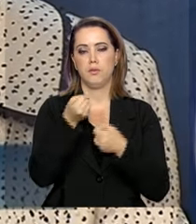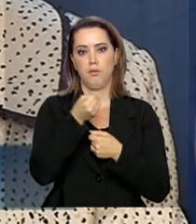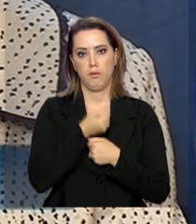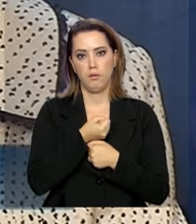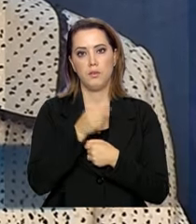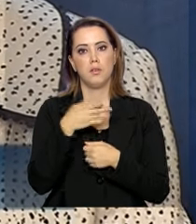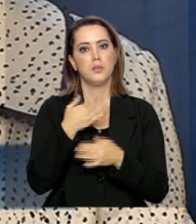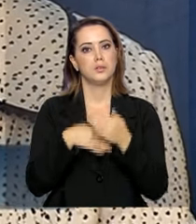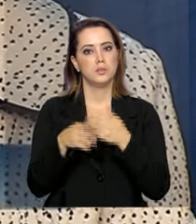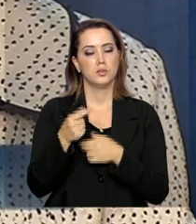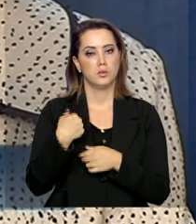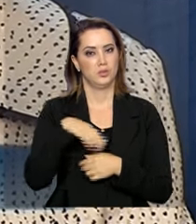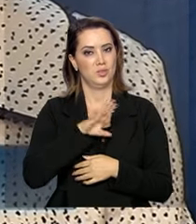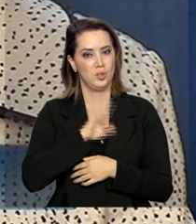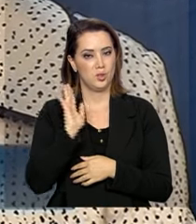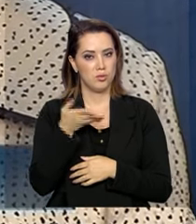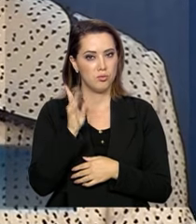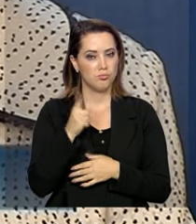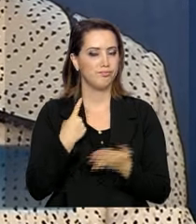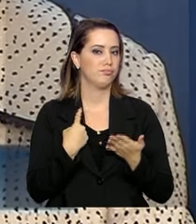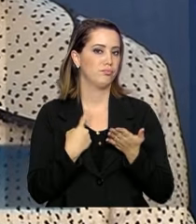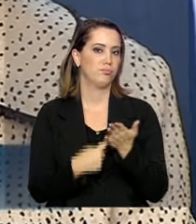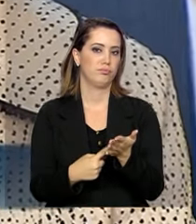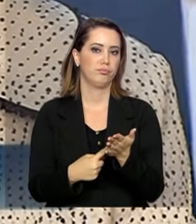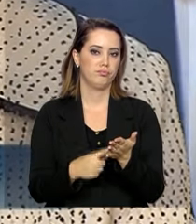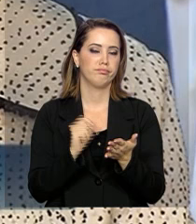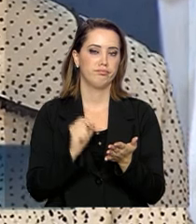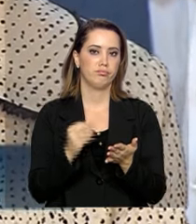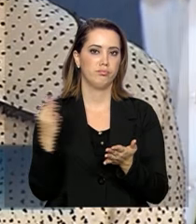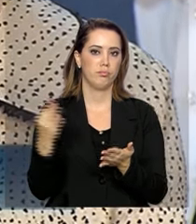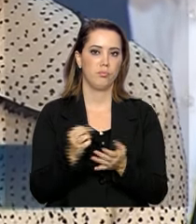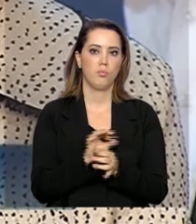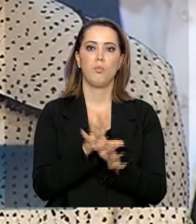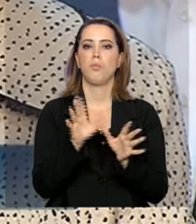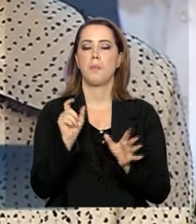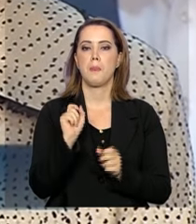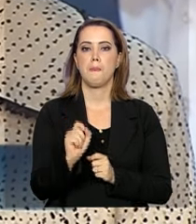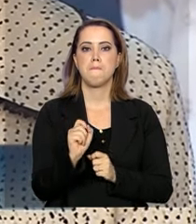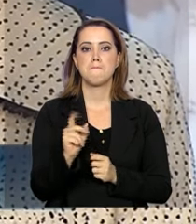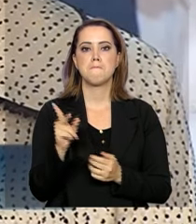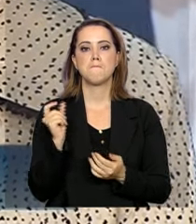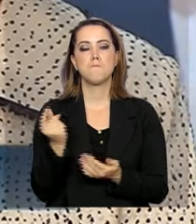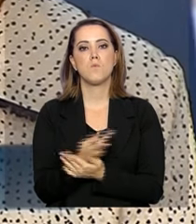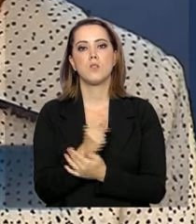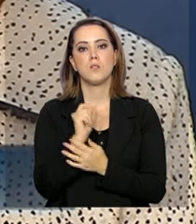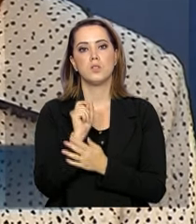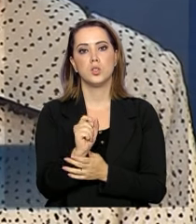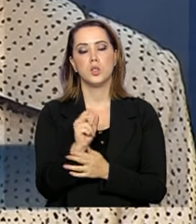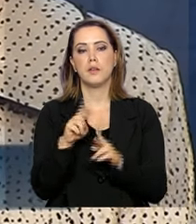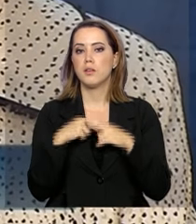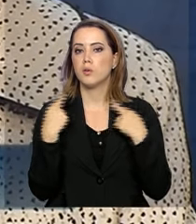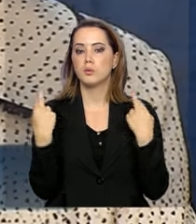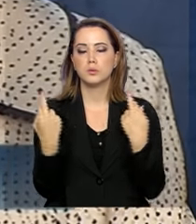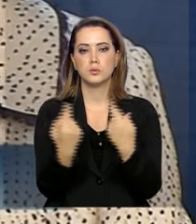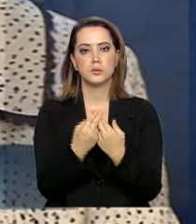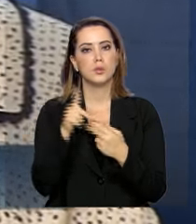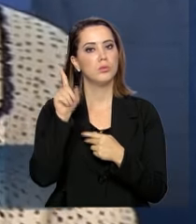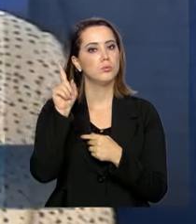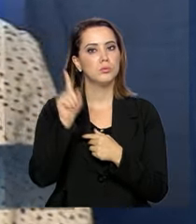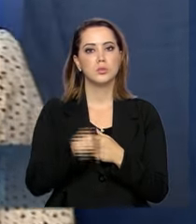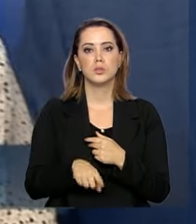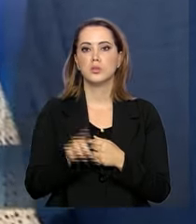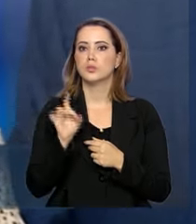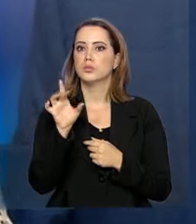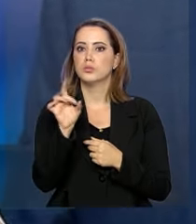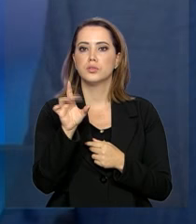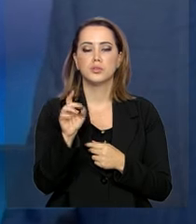havíamos anteriormente afirmado de público, ou seja, que o objeto dessa reunião foi exclusivamente